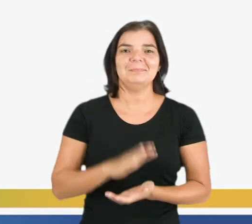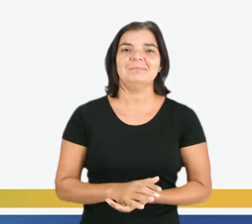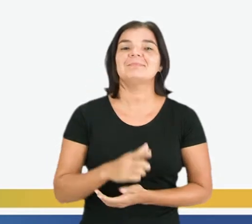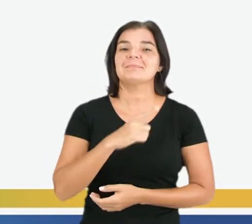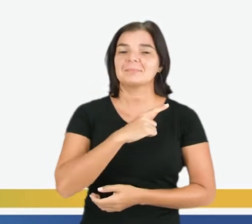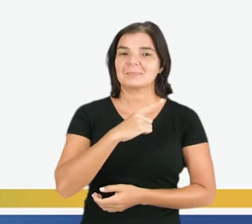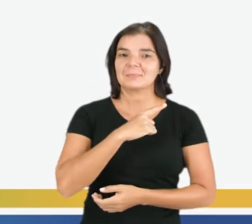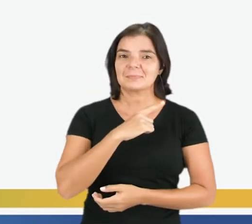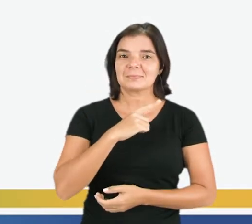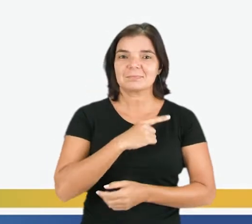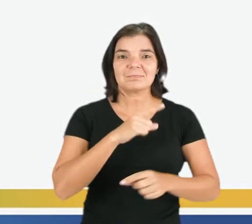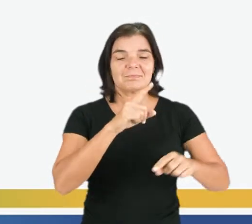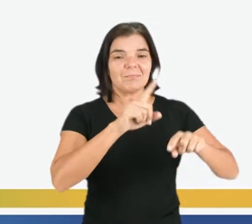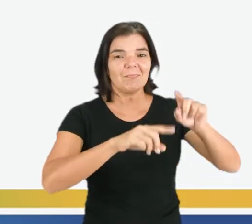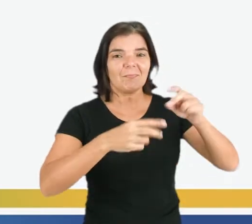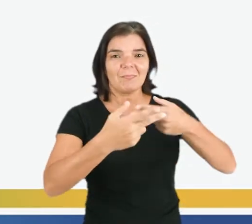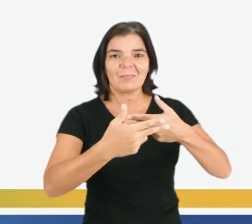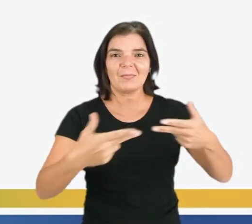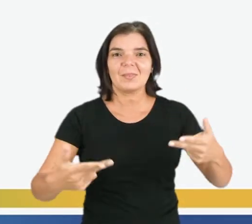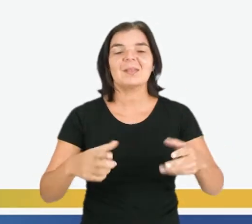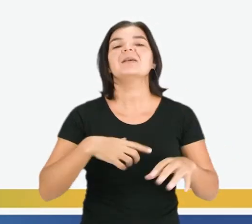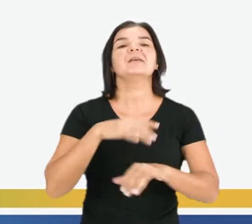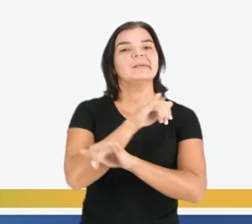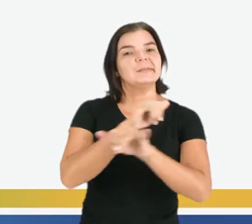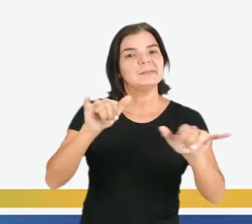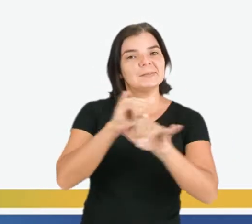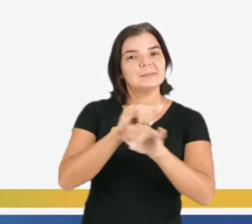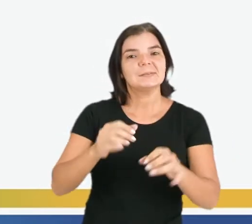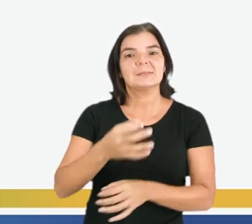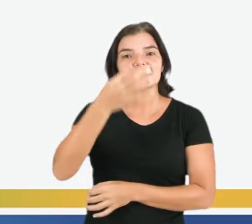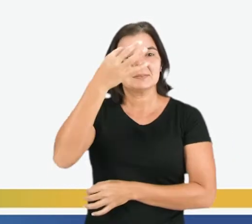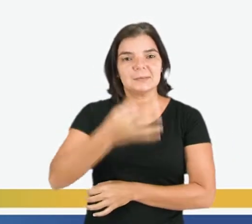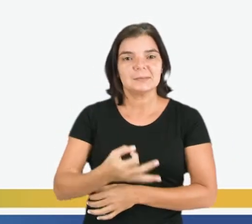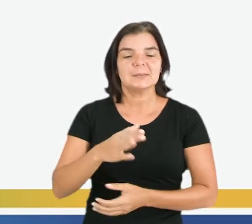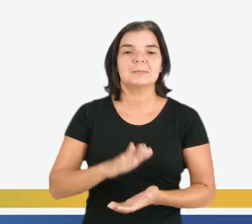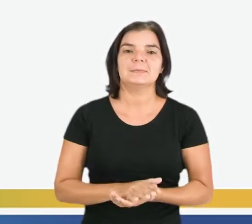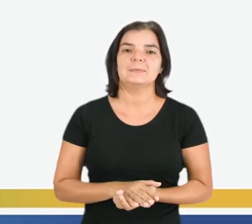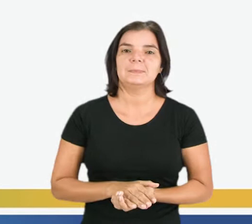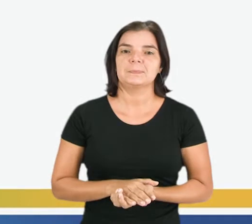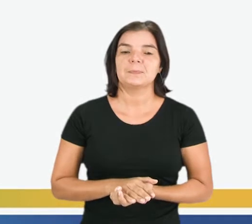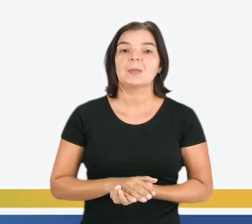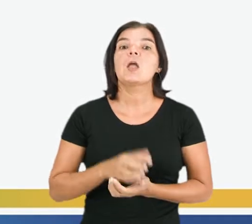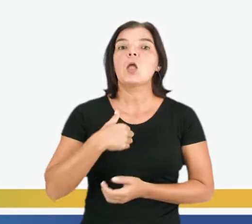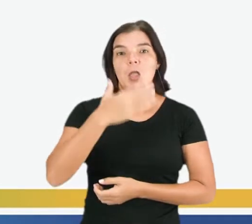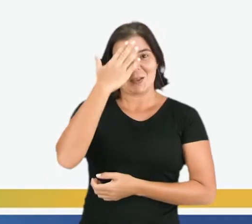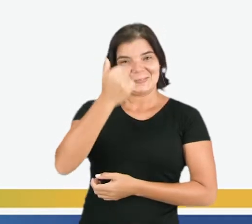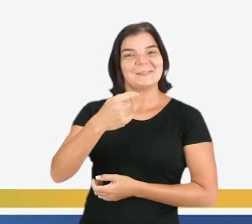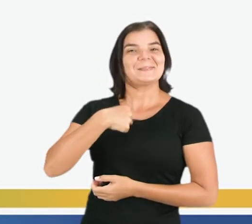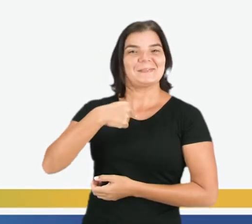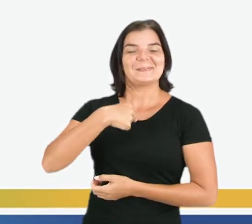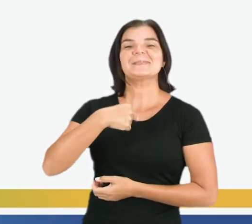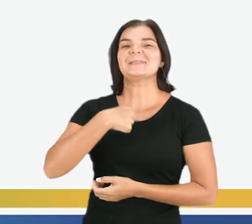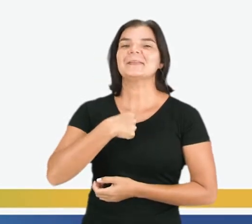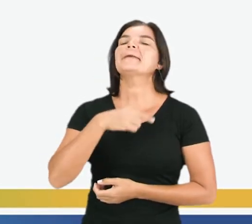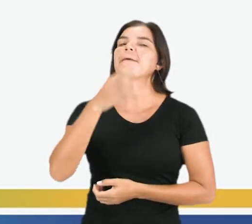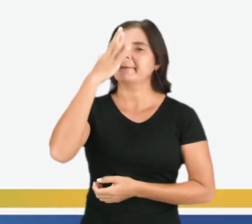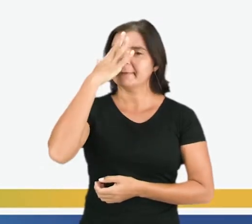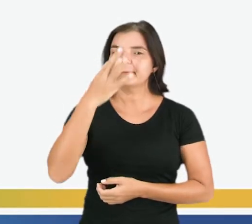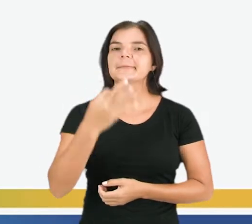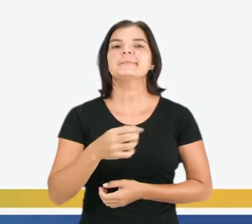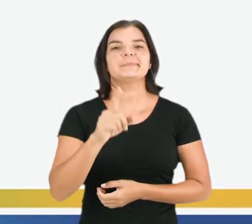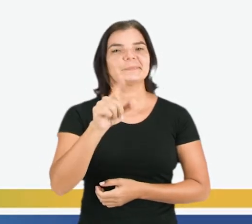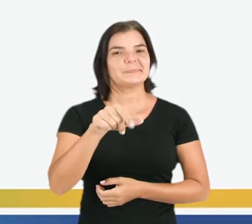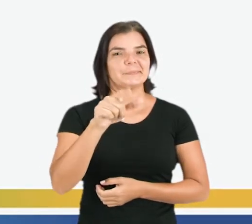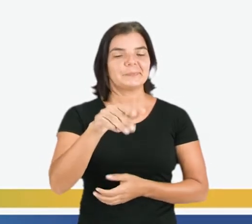uma ferramenta que pode nos informar o comprimento exato da tábua. Sou eu, Manny. Exatamente,